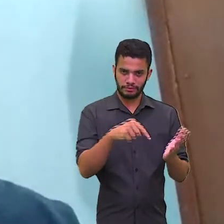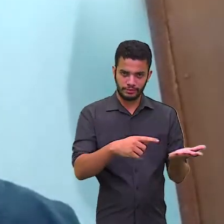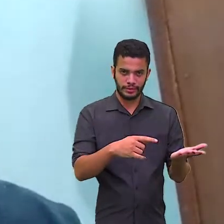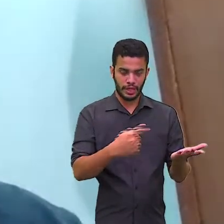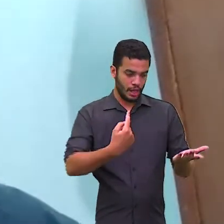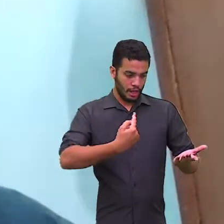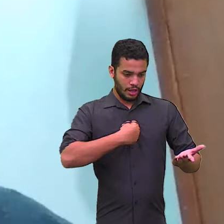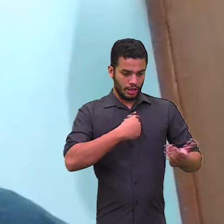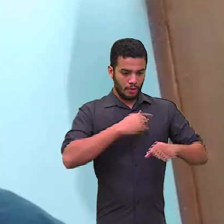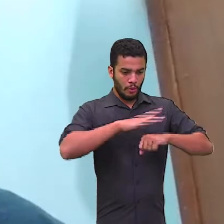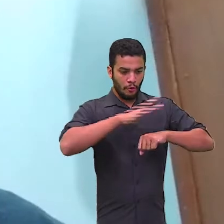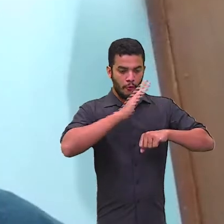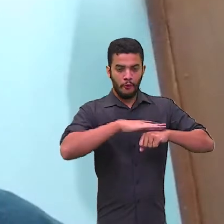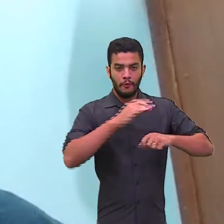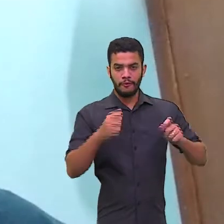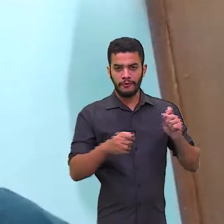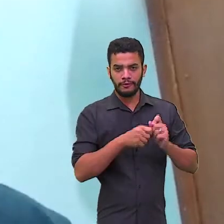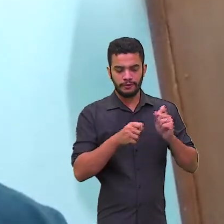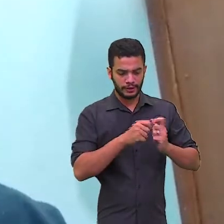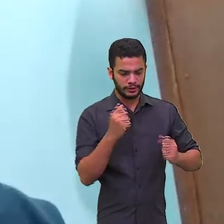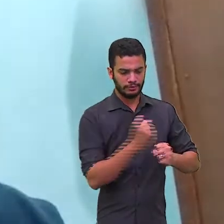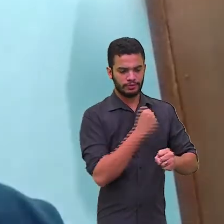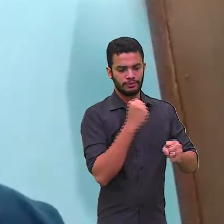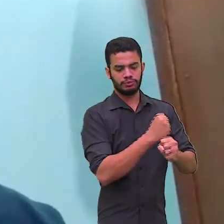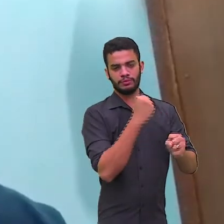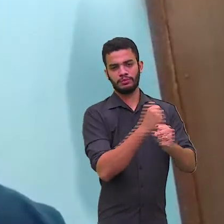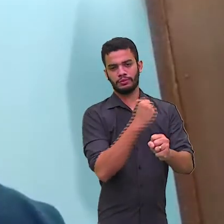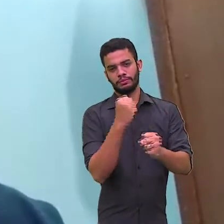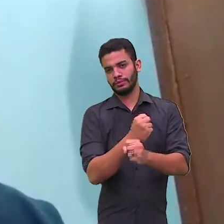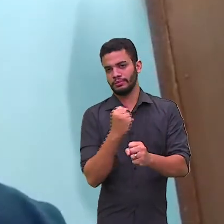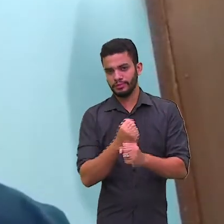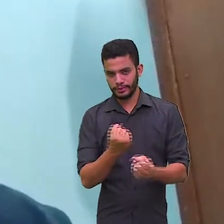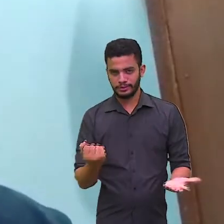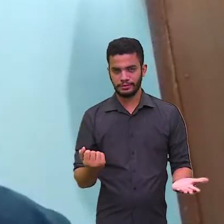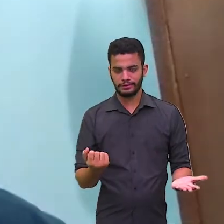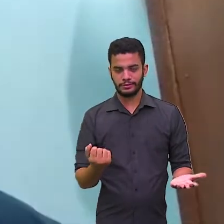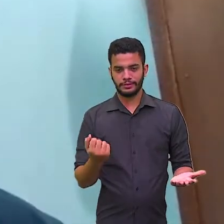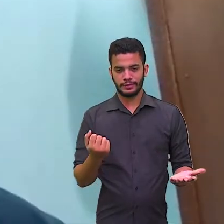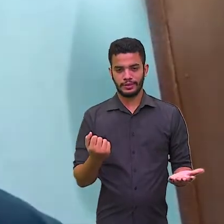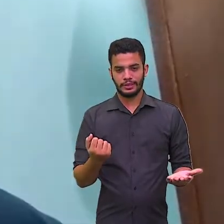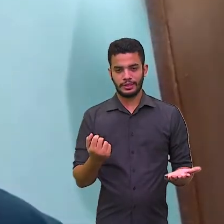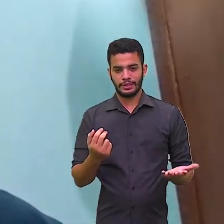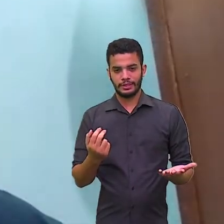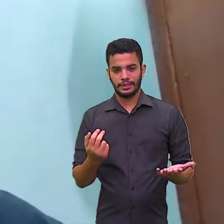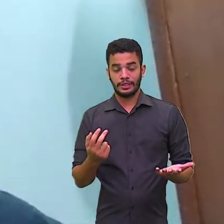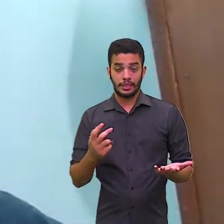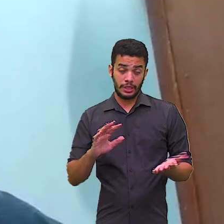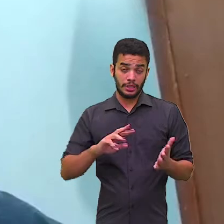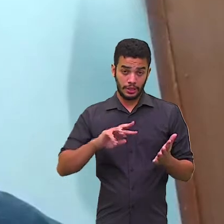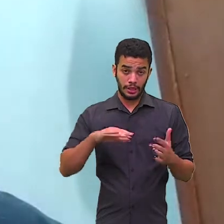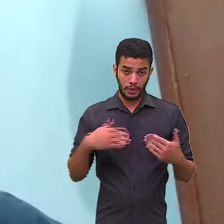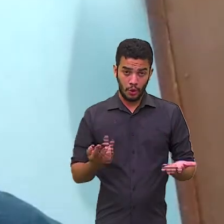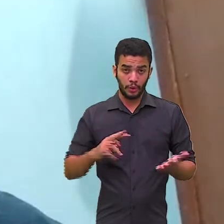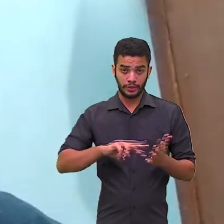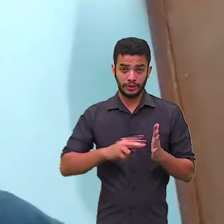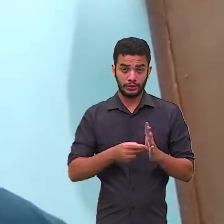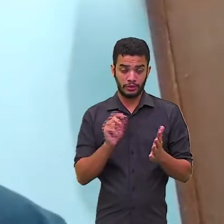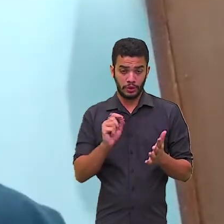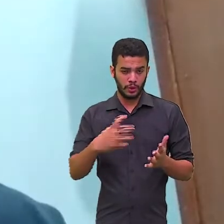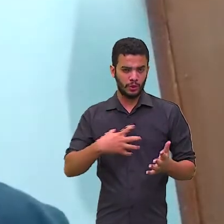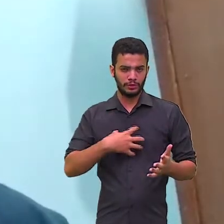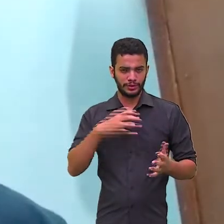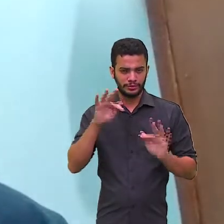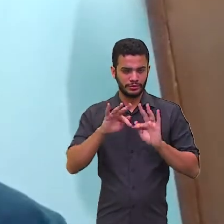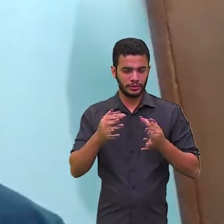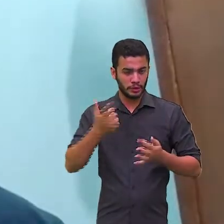ao longo da minha vida. Isso é, eu digo, um ponto de partida para a gente entender patrimônio cultural.